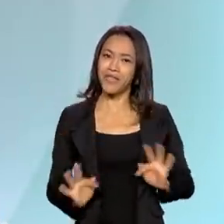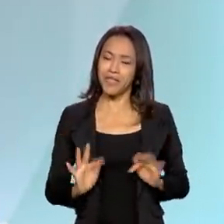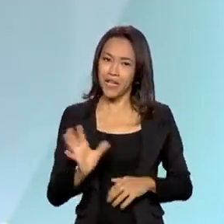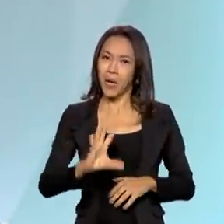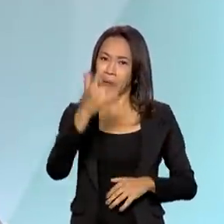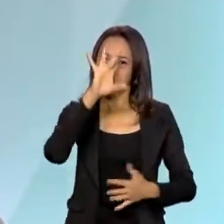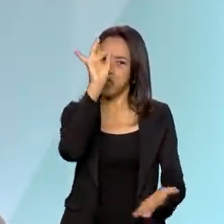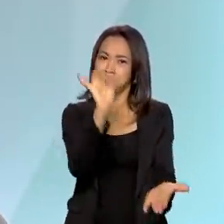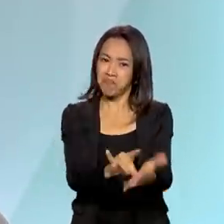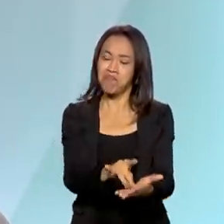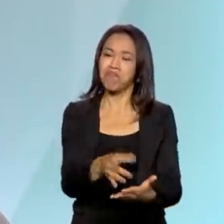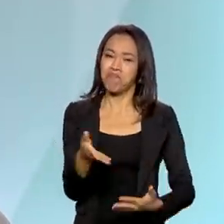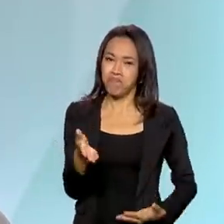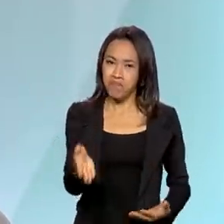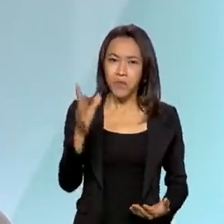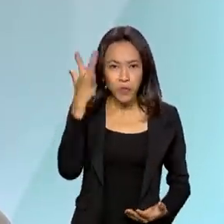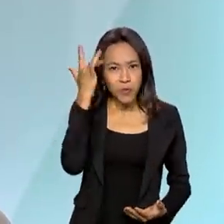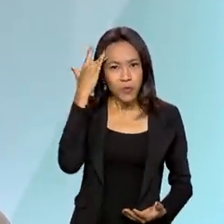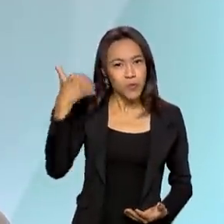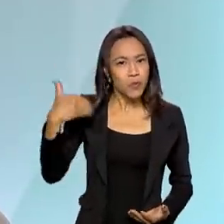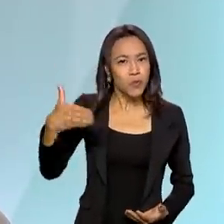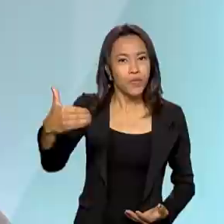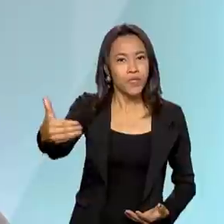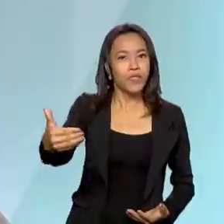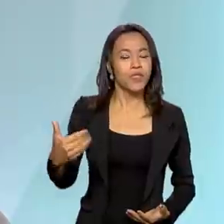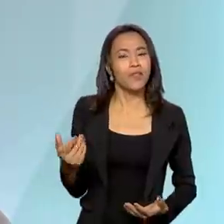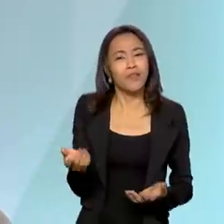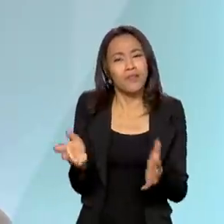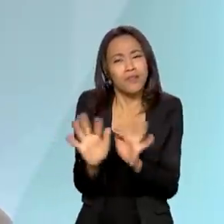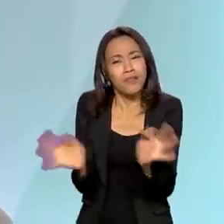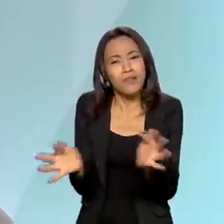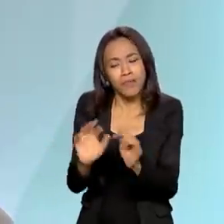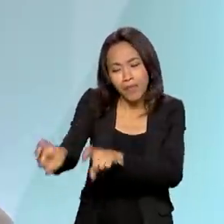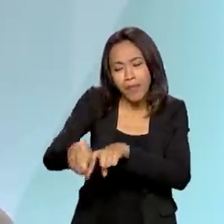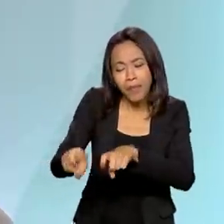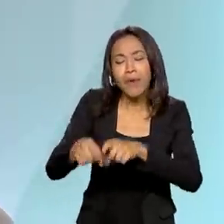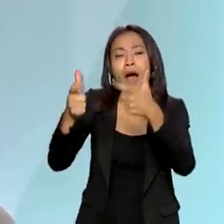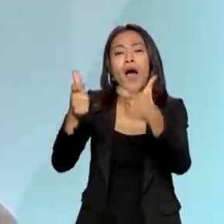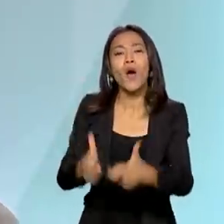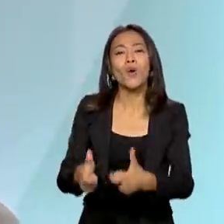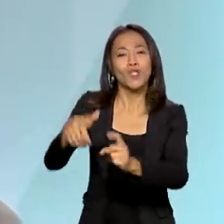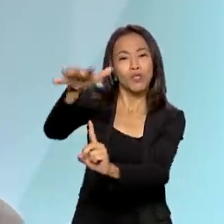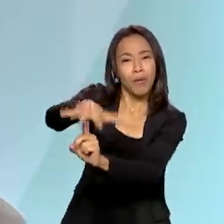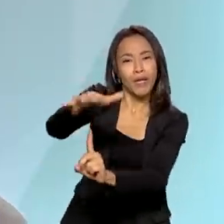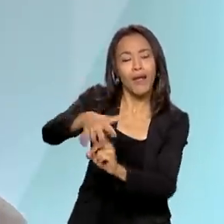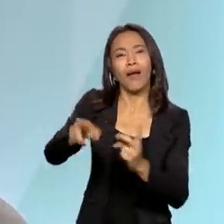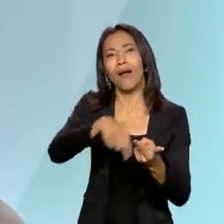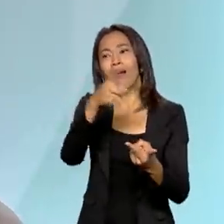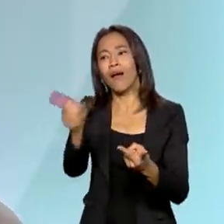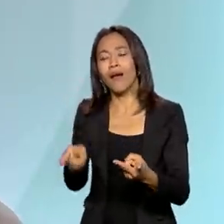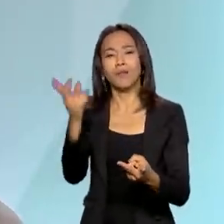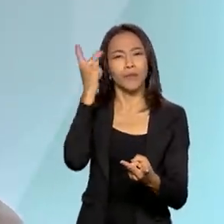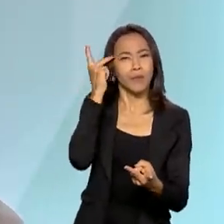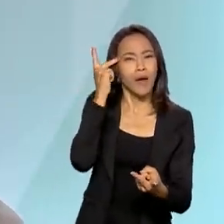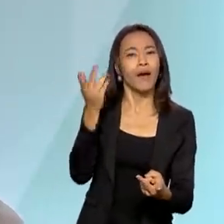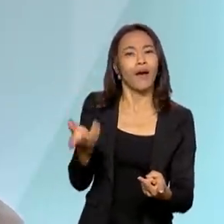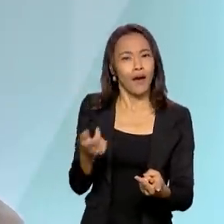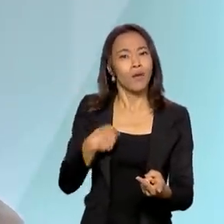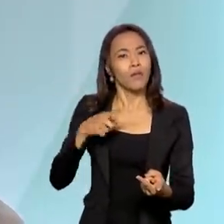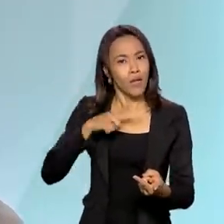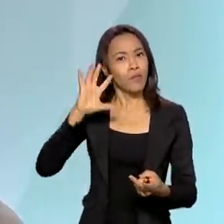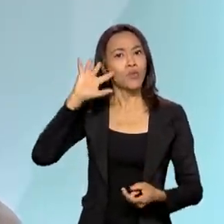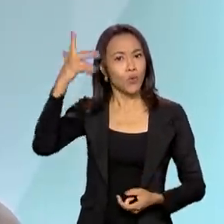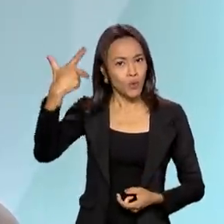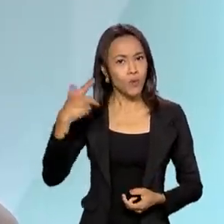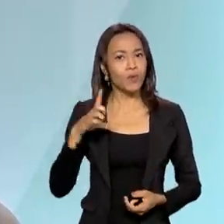prática, na realidade do dia a dia, de pequenos a grandes produtores no Oeste, no Paraná, no interior de São Paulo. Temos várias soluções aí